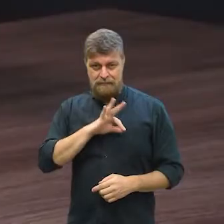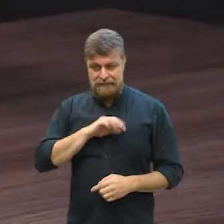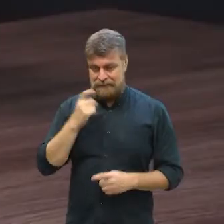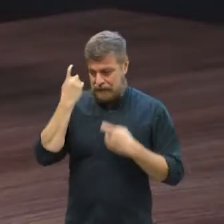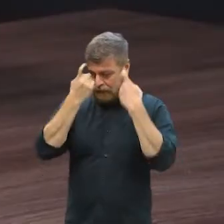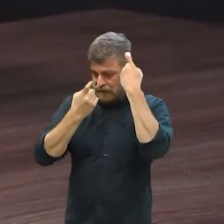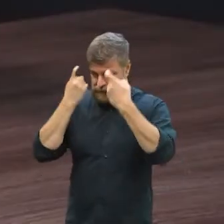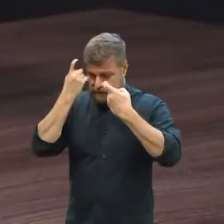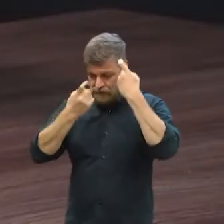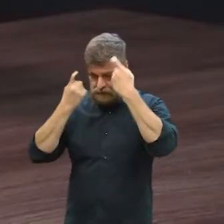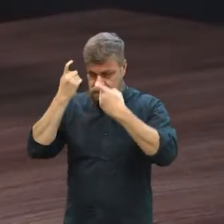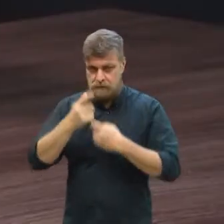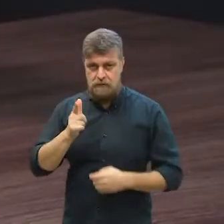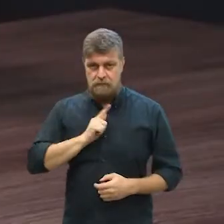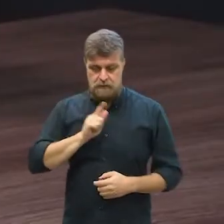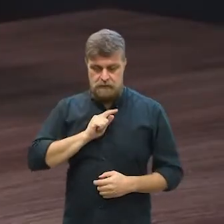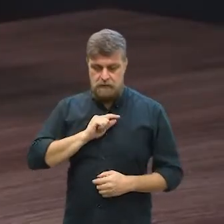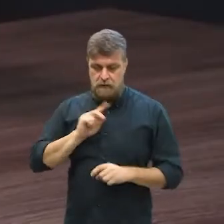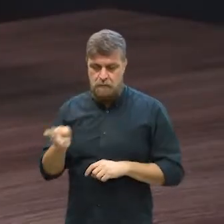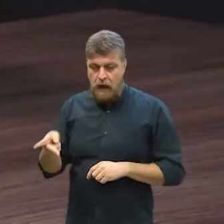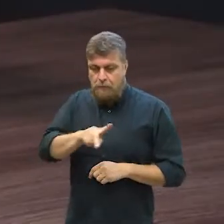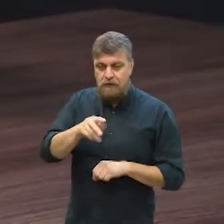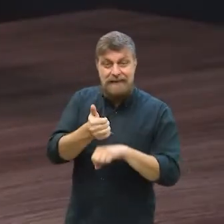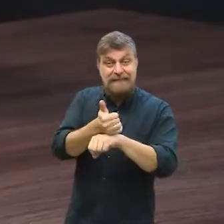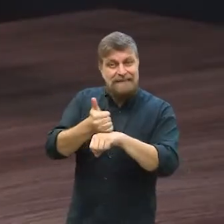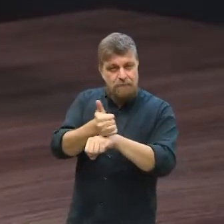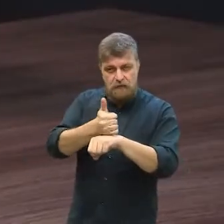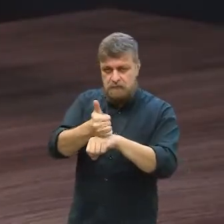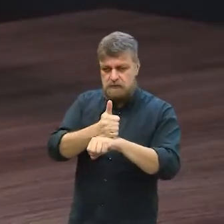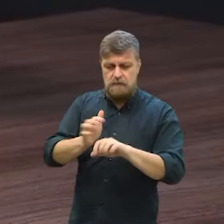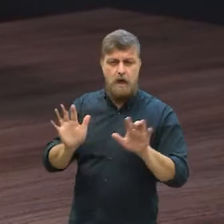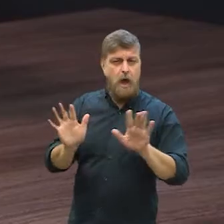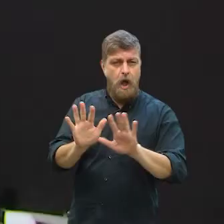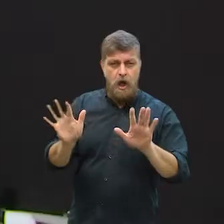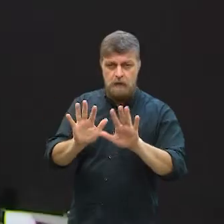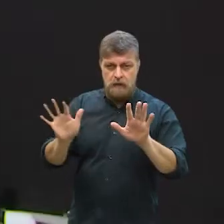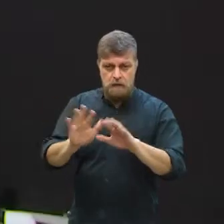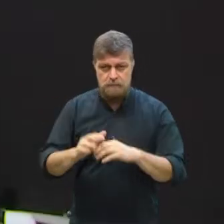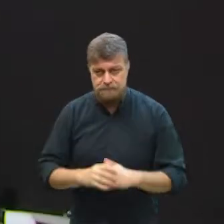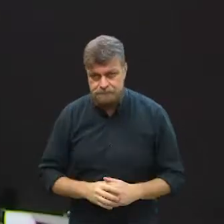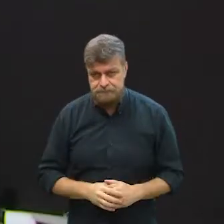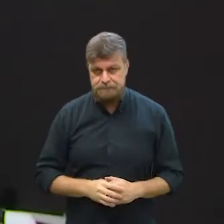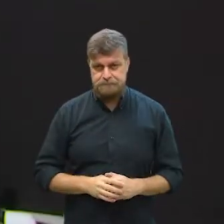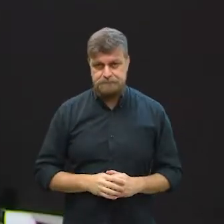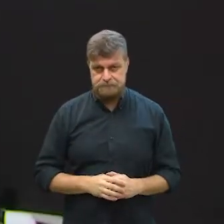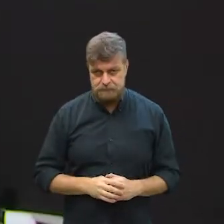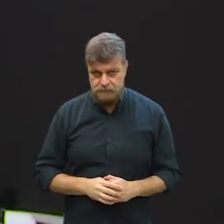porque estava preocupado em fazer ali uma transição de carreira, né, uma mudança.